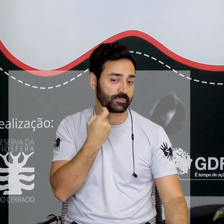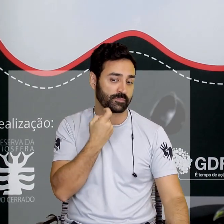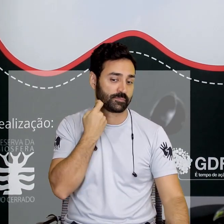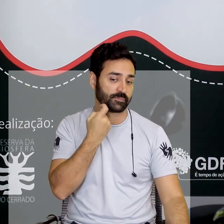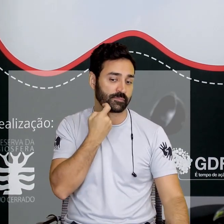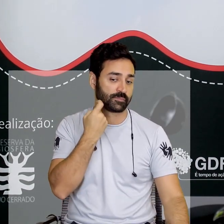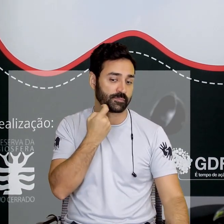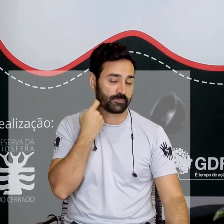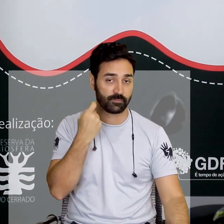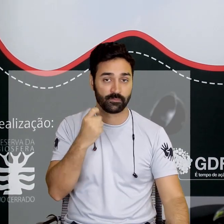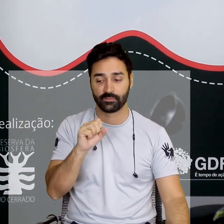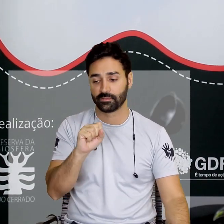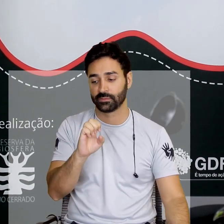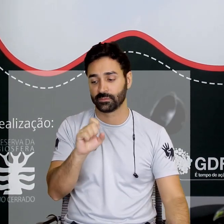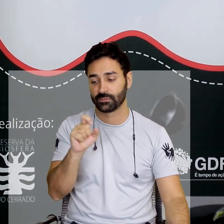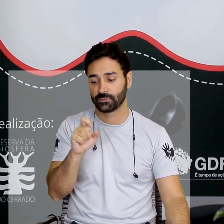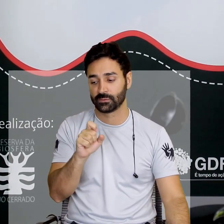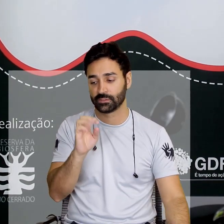mesmo, sexta-feira.